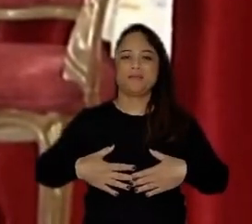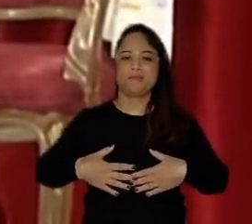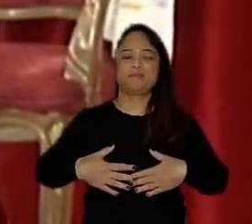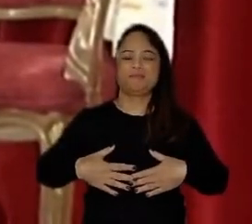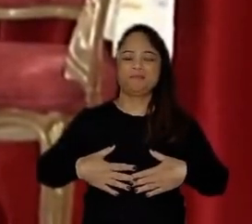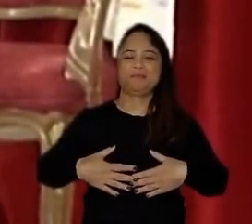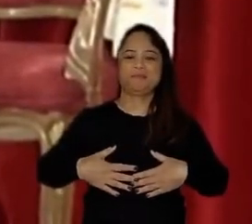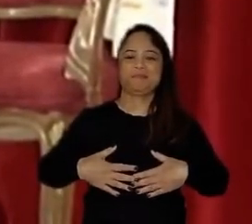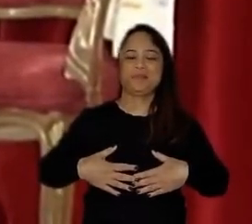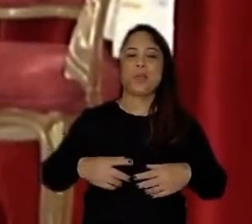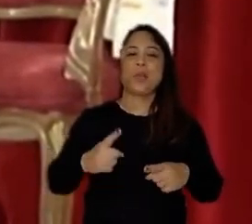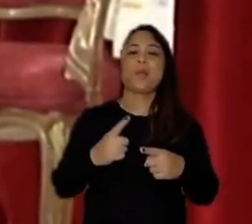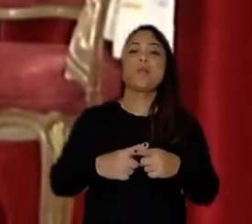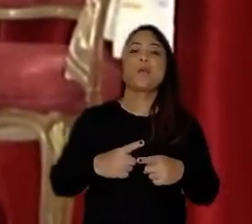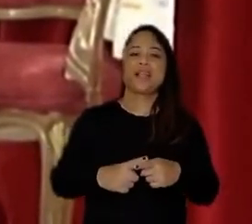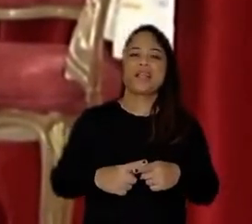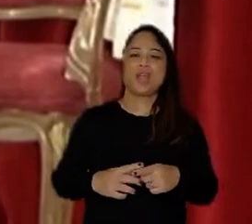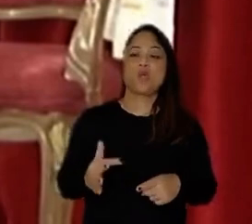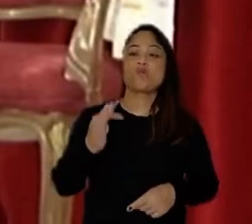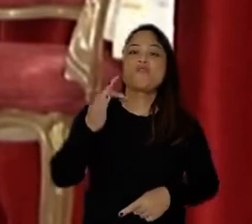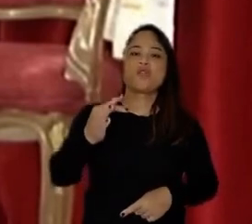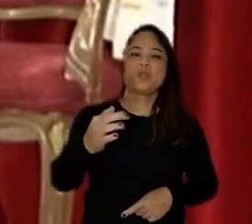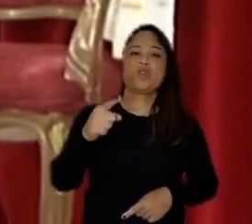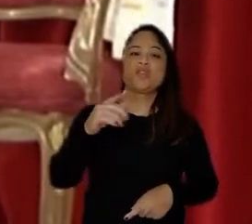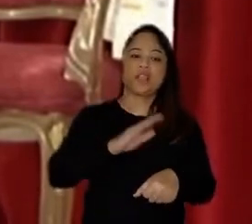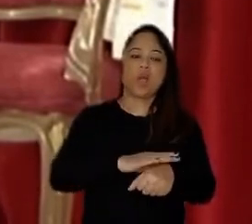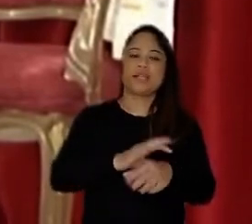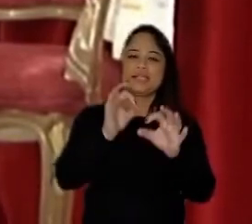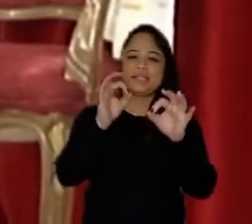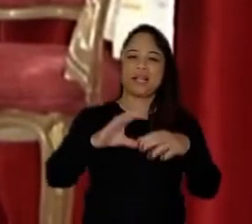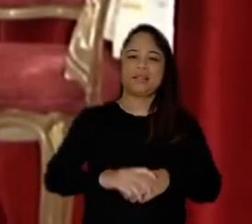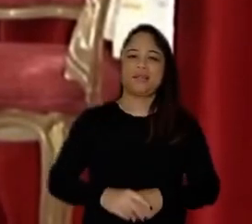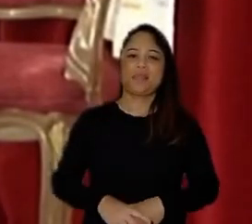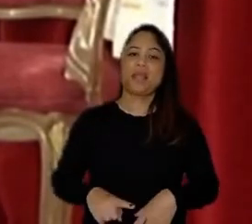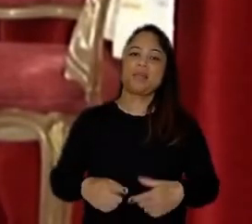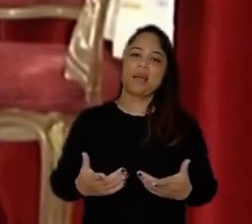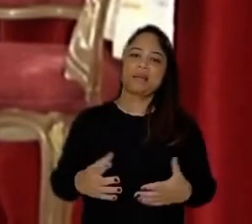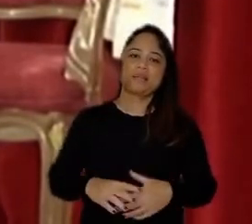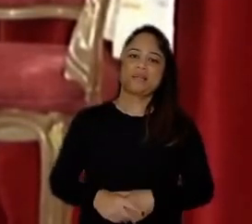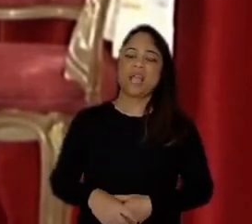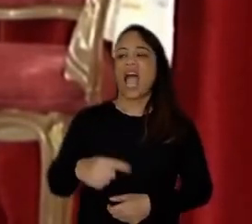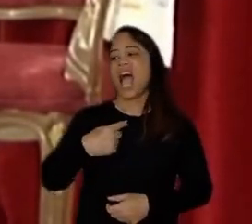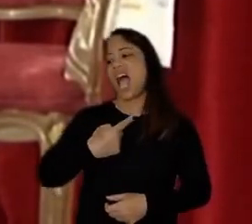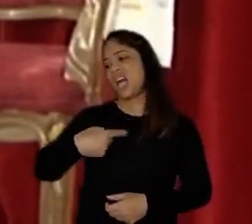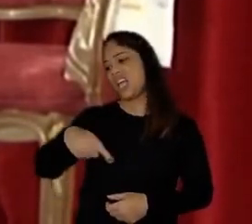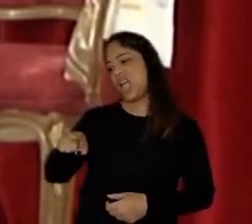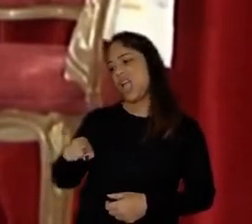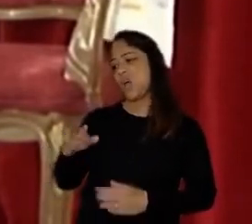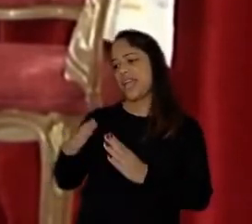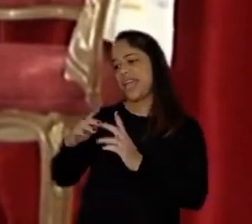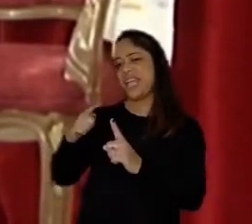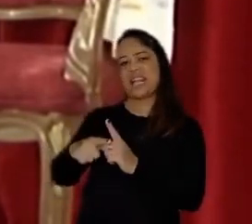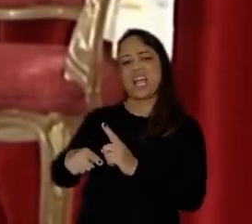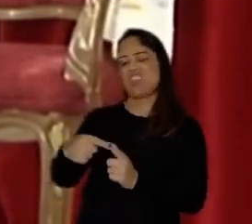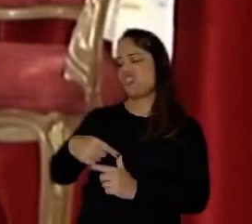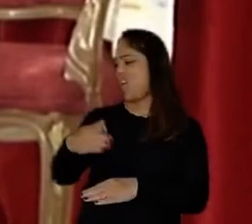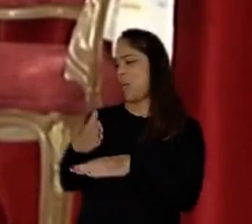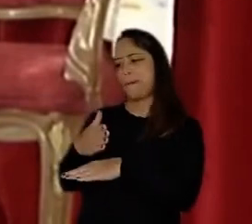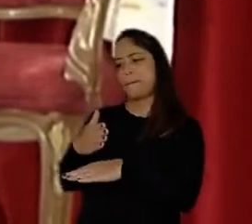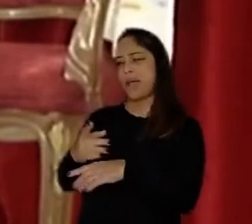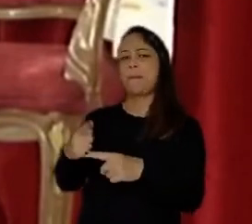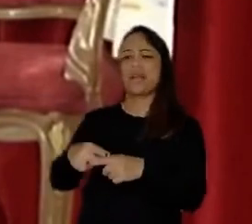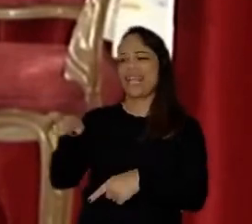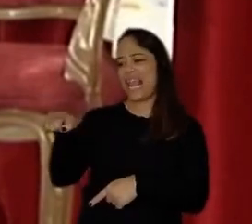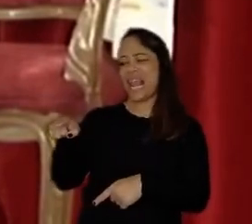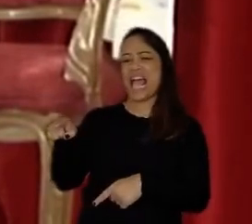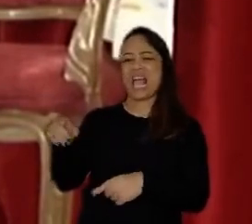chegar. Mas esse papo de já deu 6 meses lá, tem panelinha, ninguém me convida, ninguém me deu oportunidade, então eu vou sair